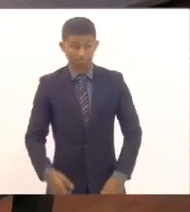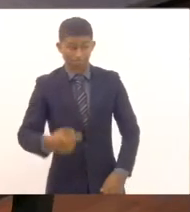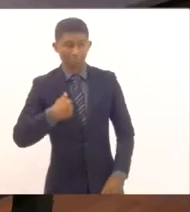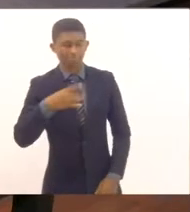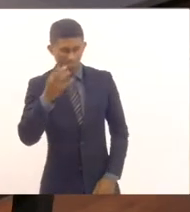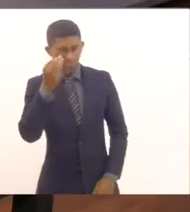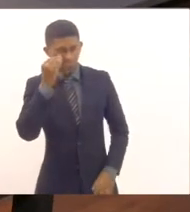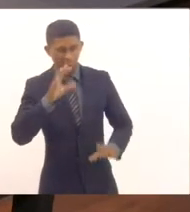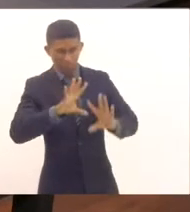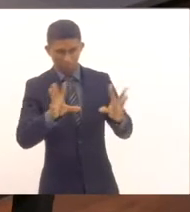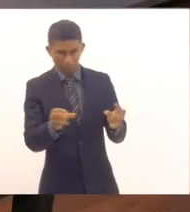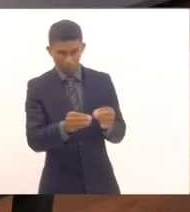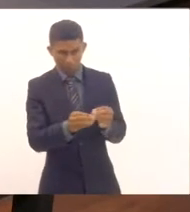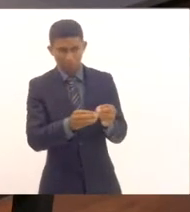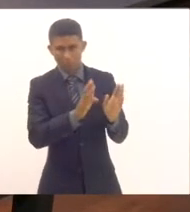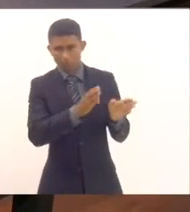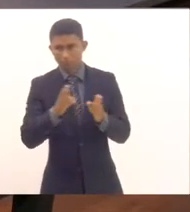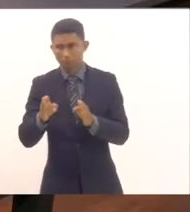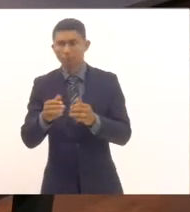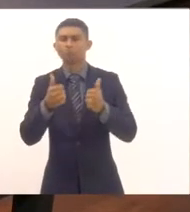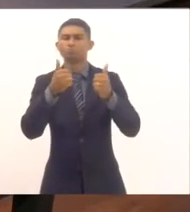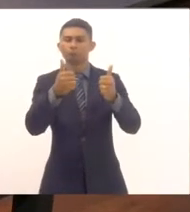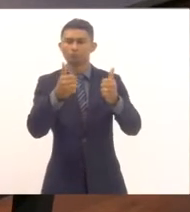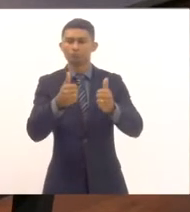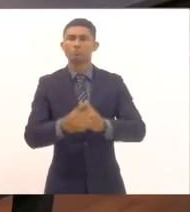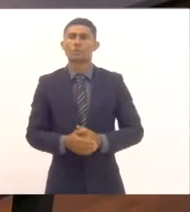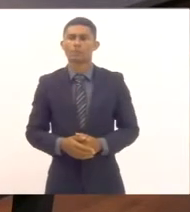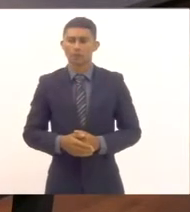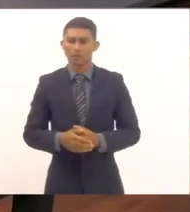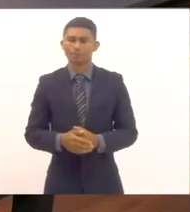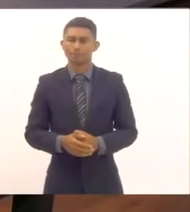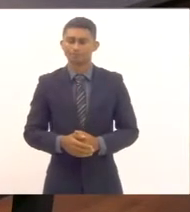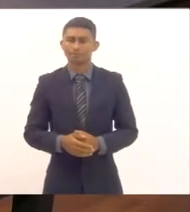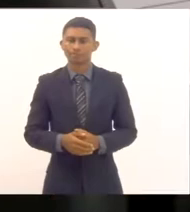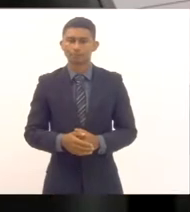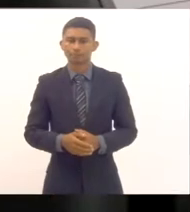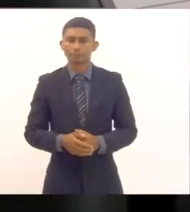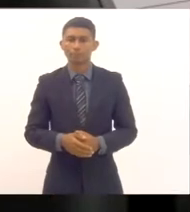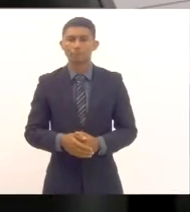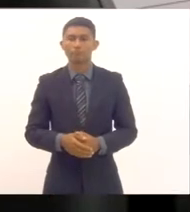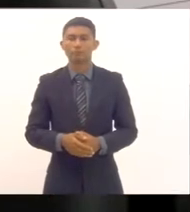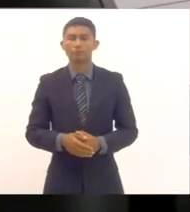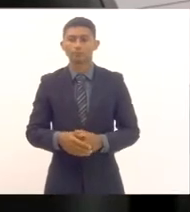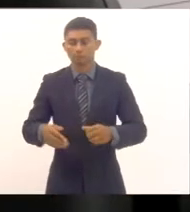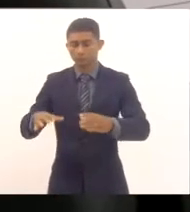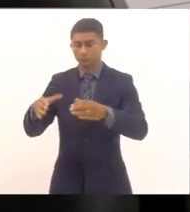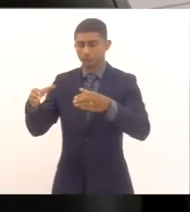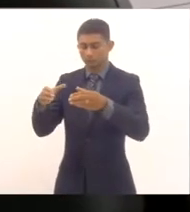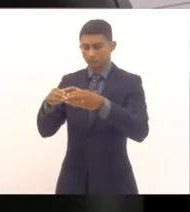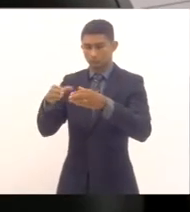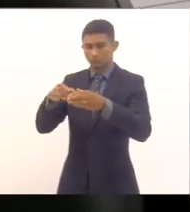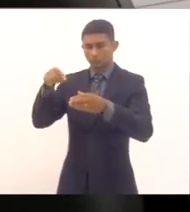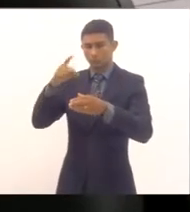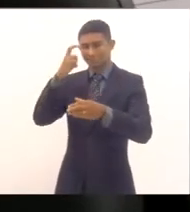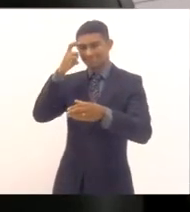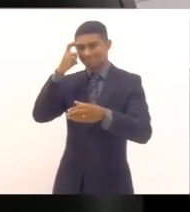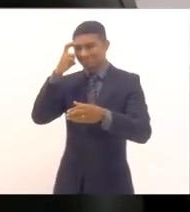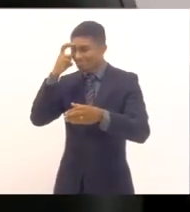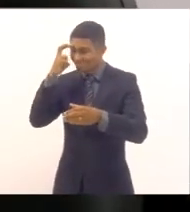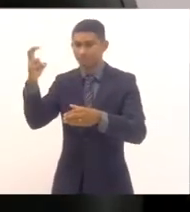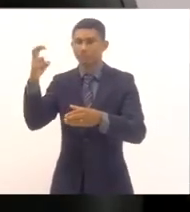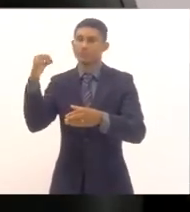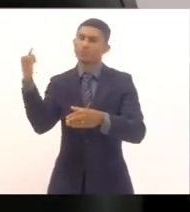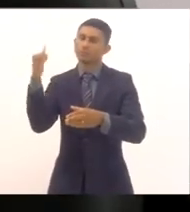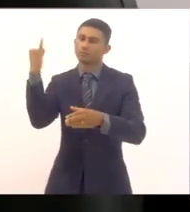é perfeita a colocação assim a questão da Inteligência é fundamental então assim a gente